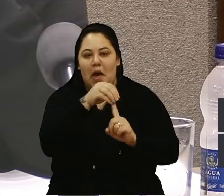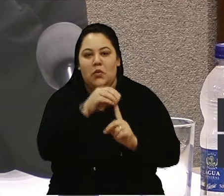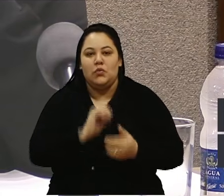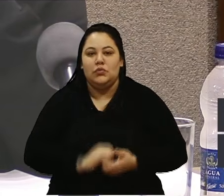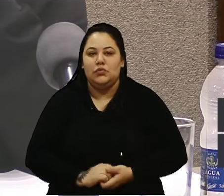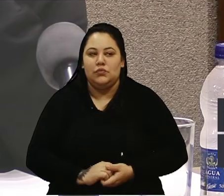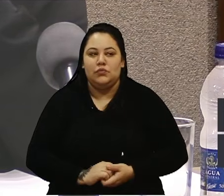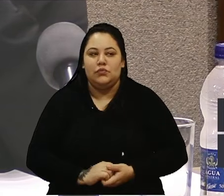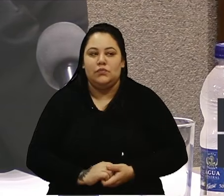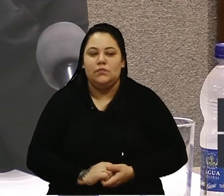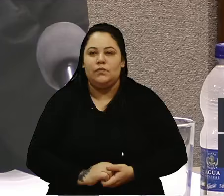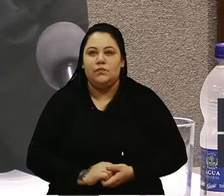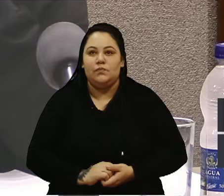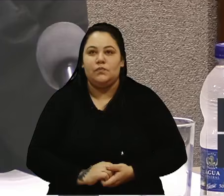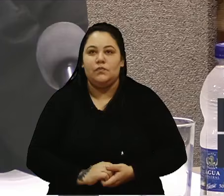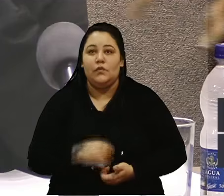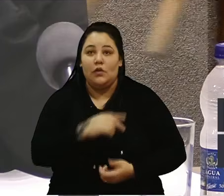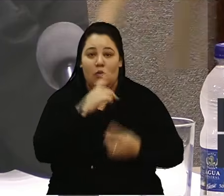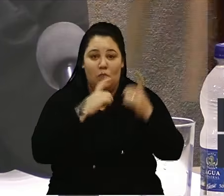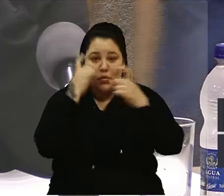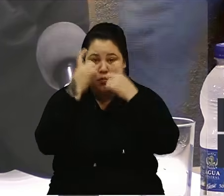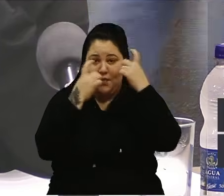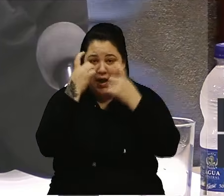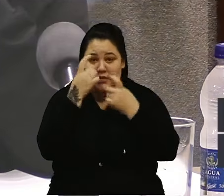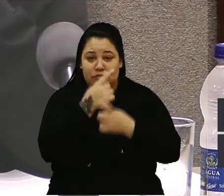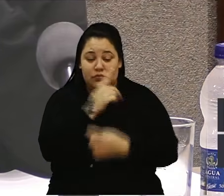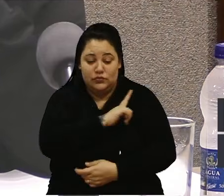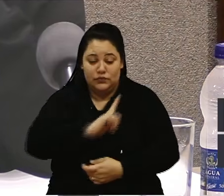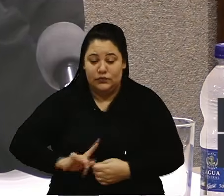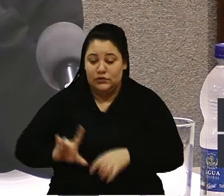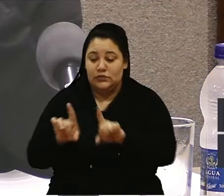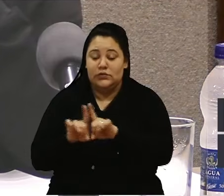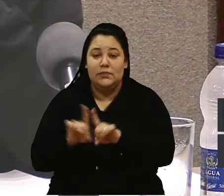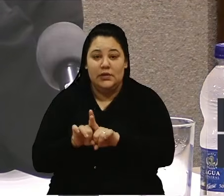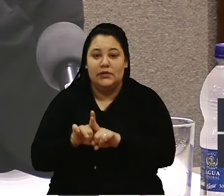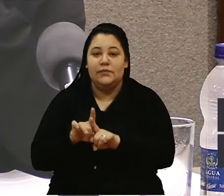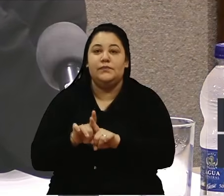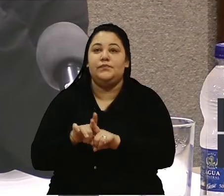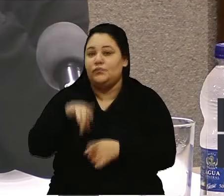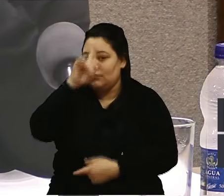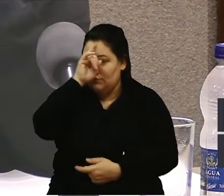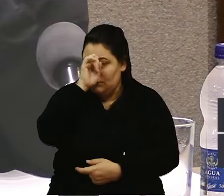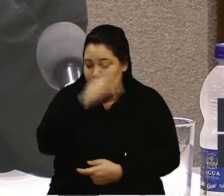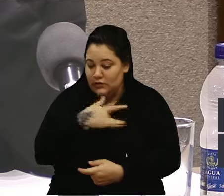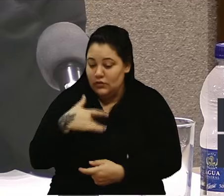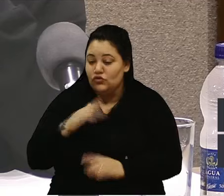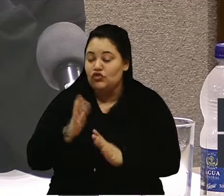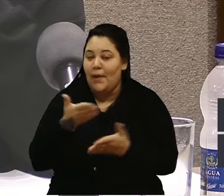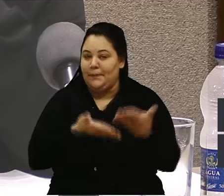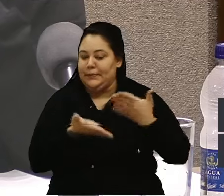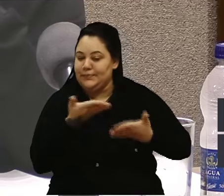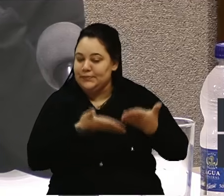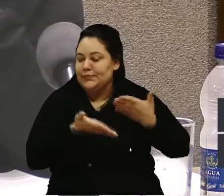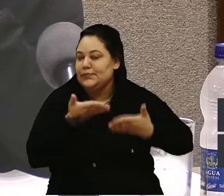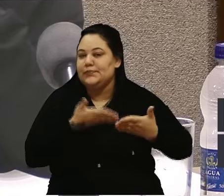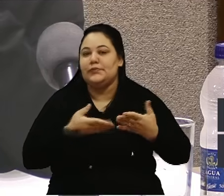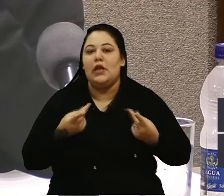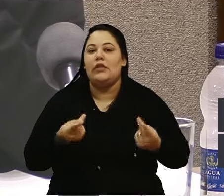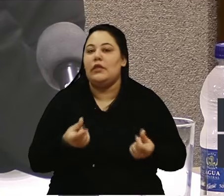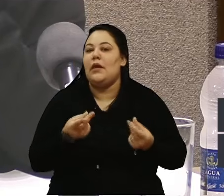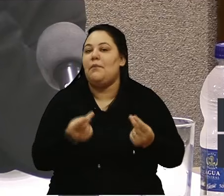Então, eu sei que o governo está preocupado com isso, essa questão do Hospital Saúde já vem sendo tratada há algum tempo, tá?